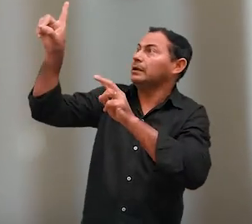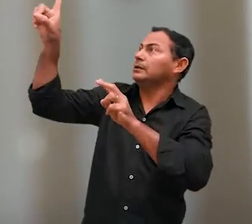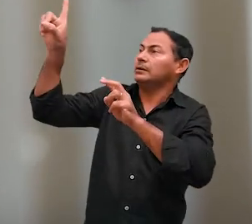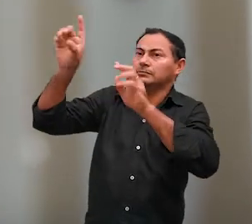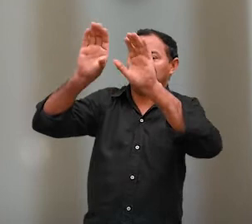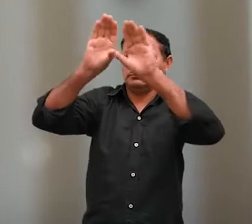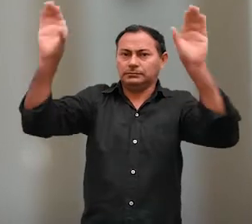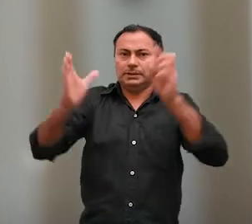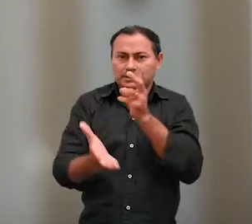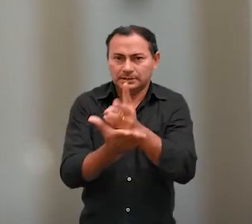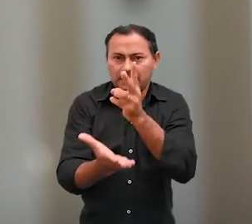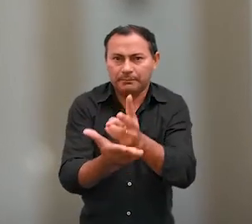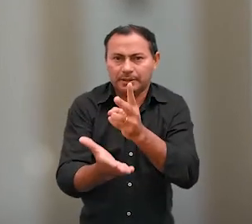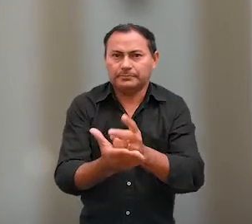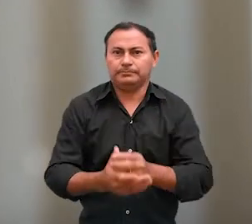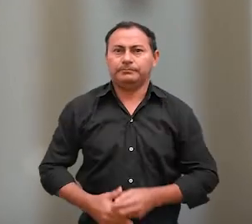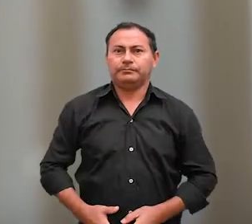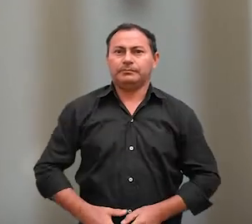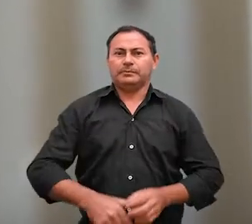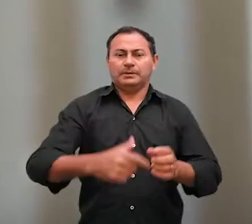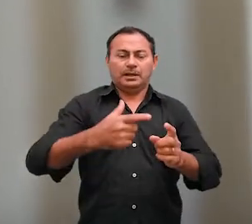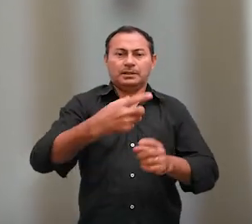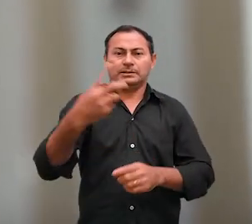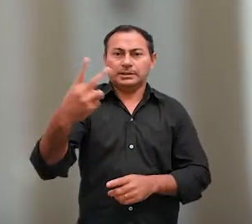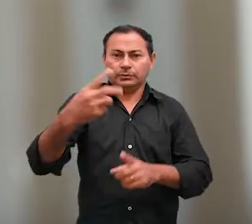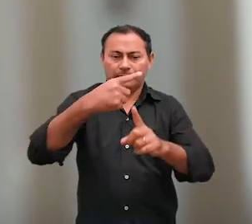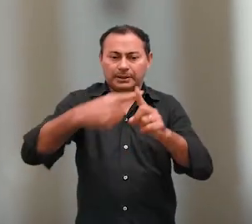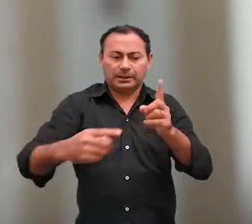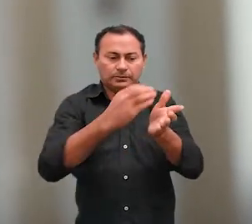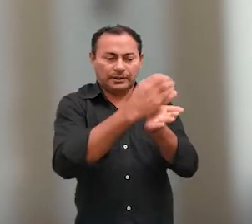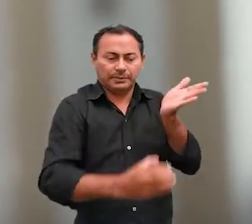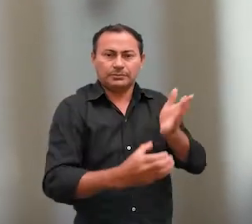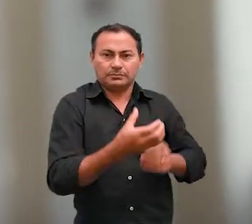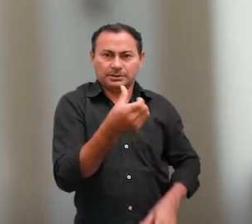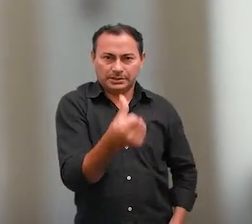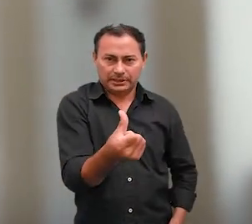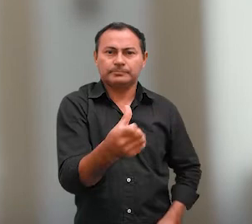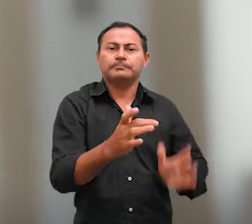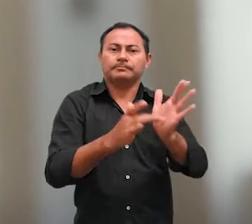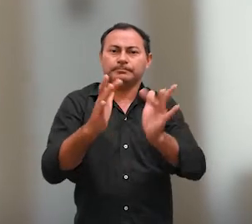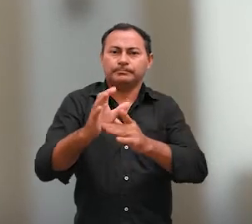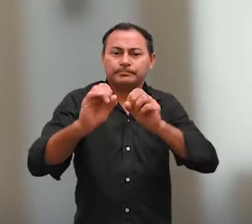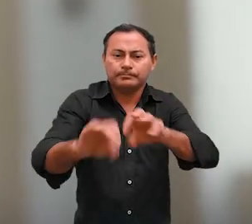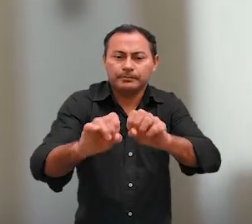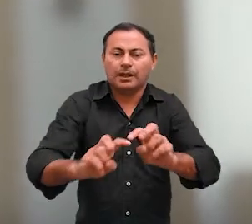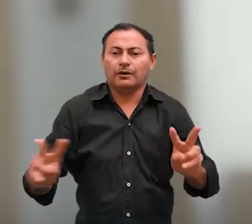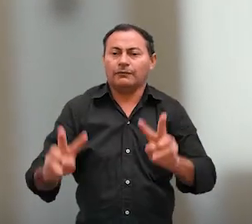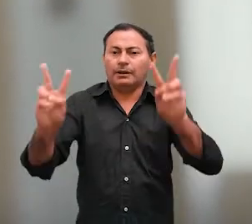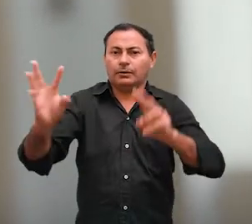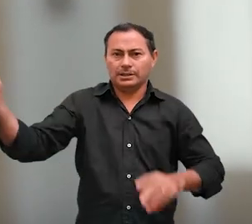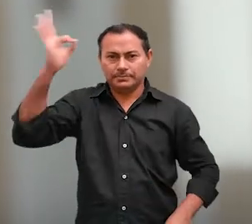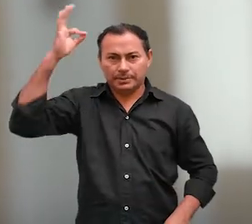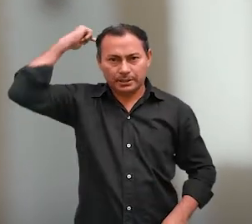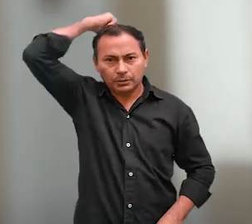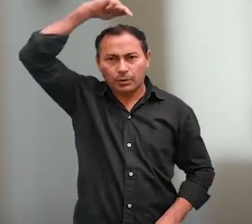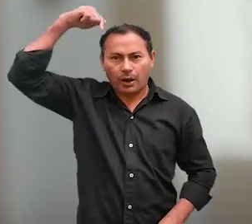fixo no alto constantemente na segunda metade do Capítulo 6 Jesus ensina sobre os valores